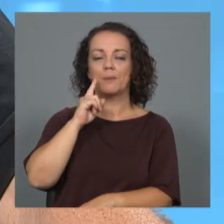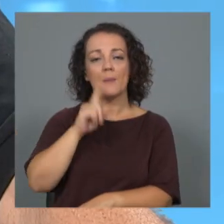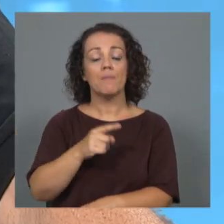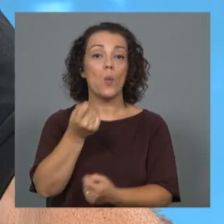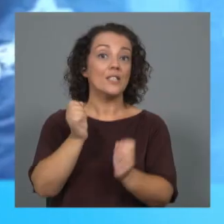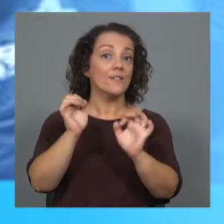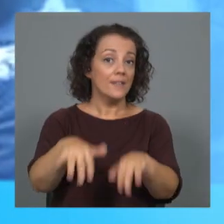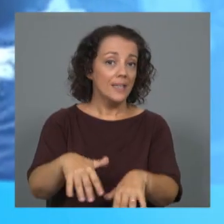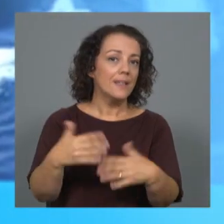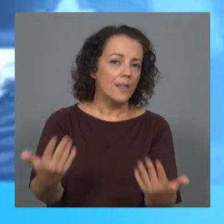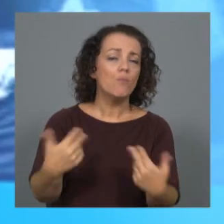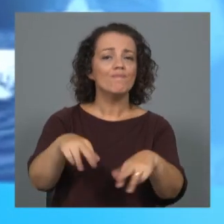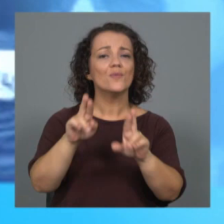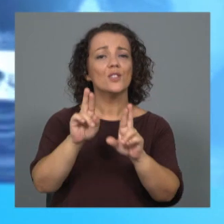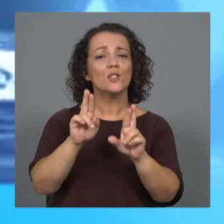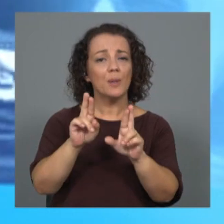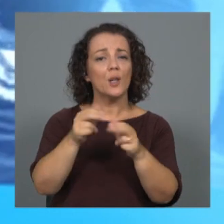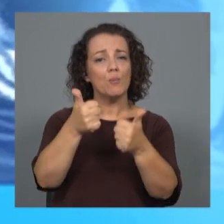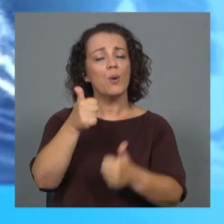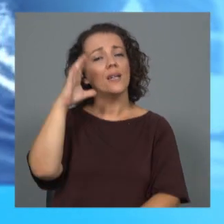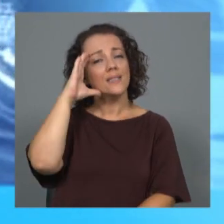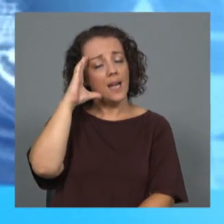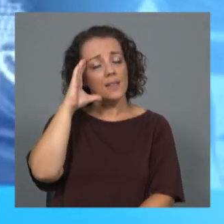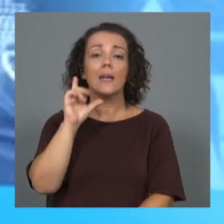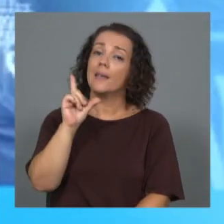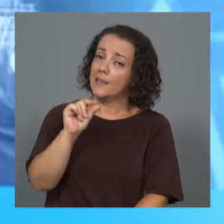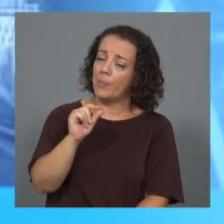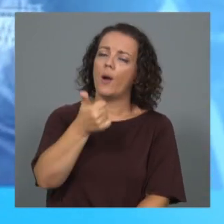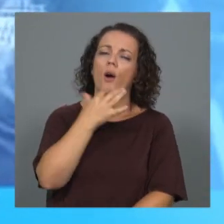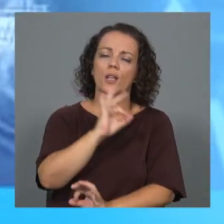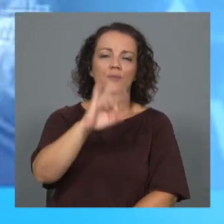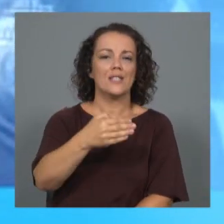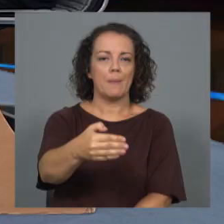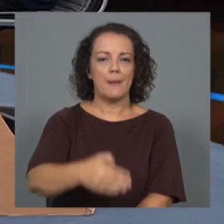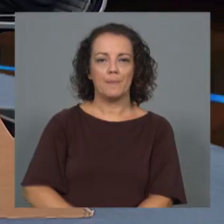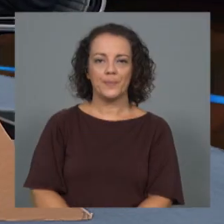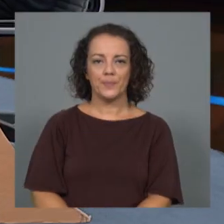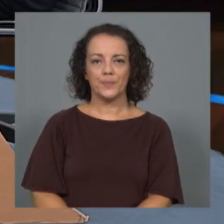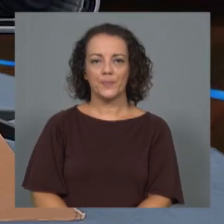terminar, ficam então os votos de uma ótima tarde e também um excelente fim de semana.